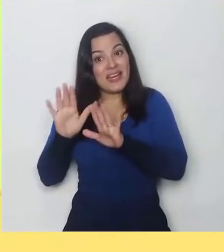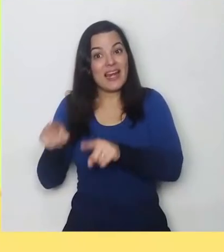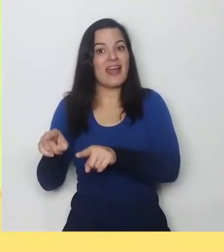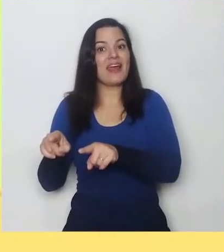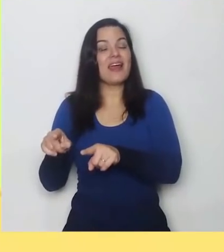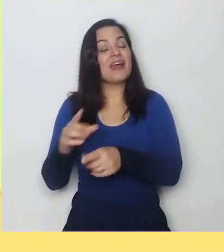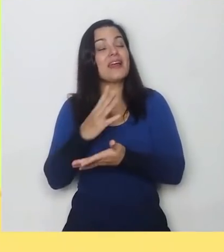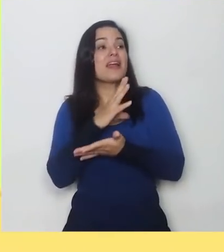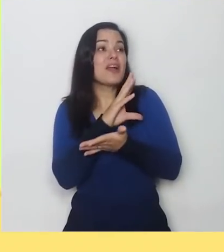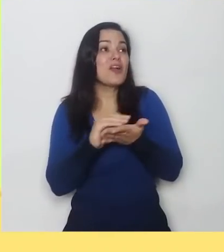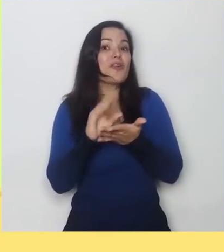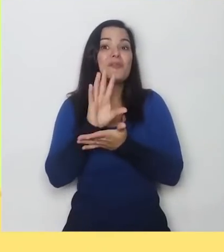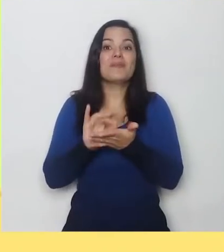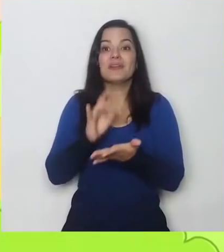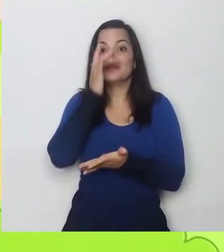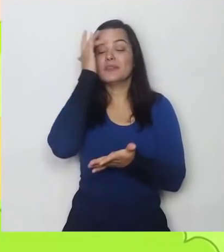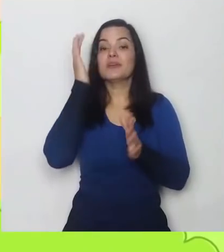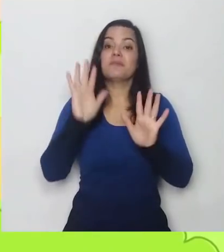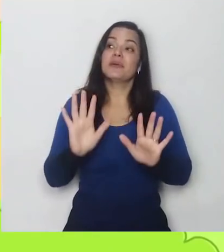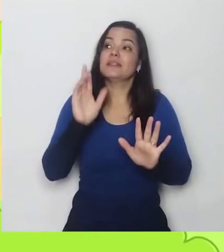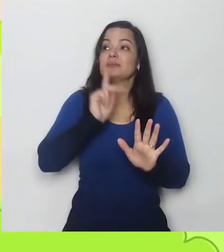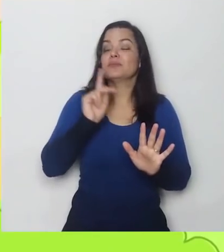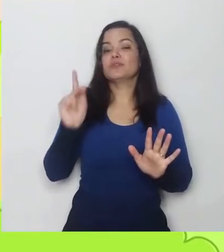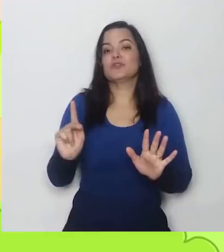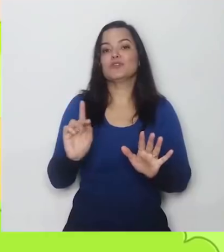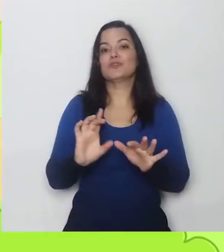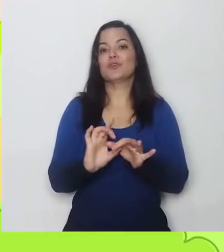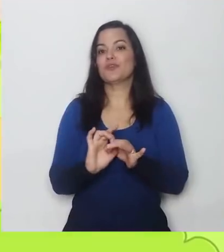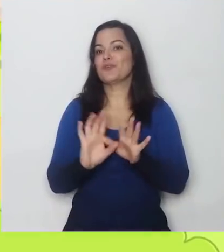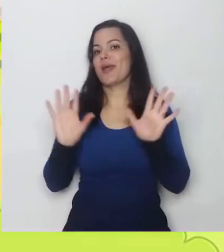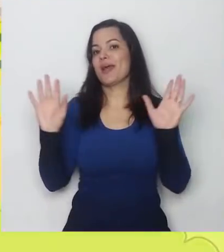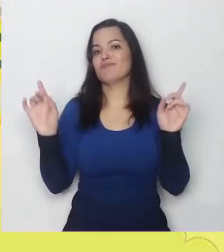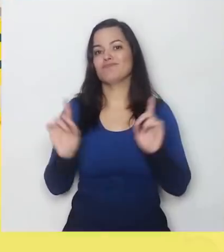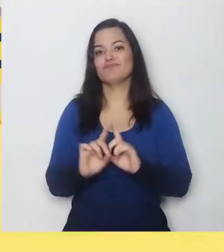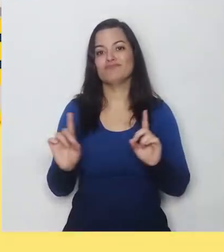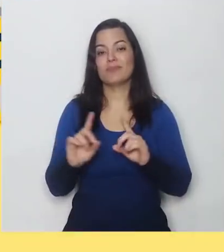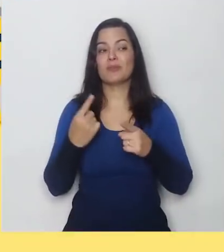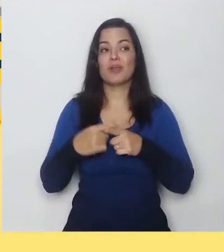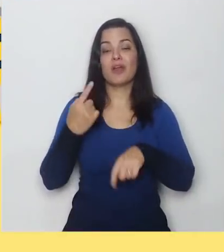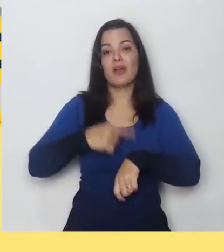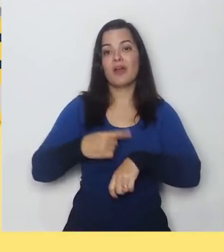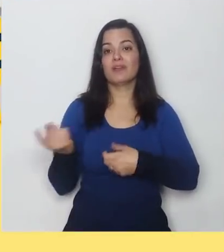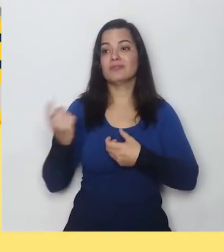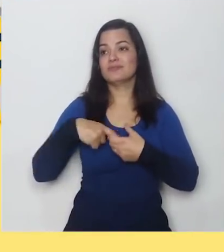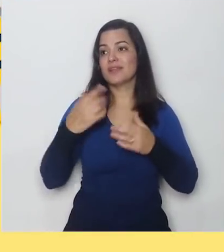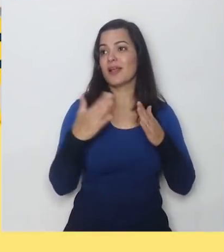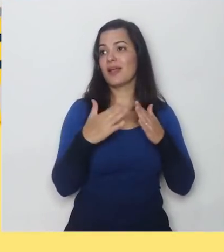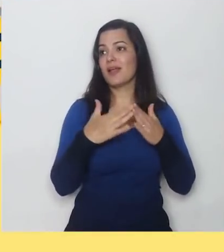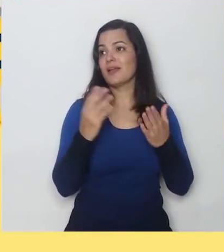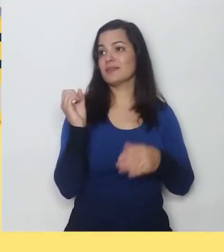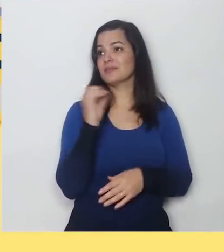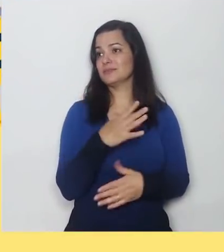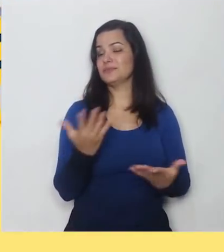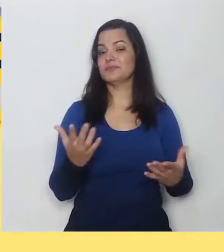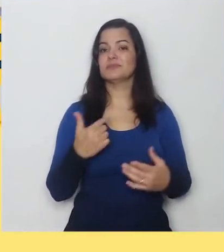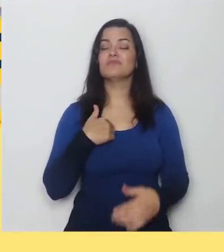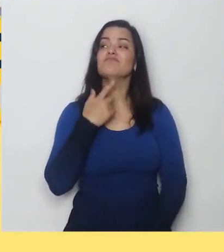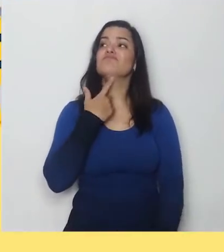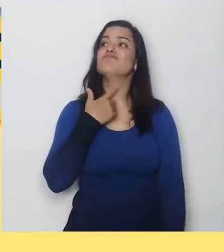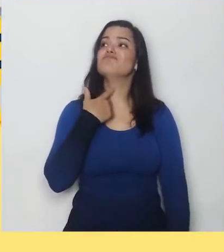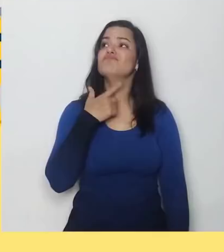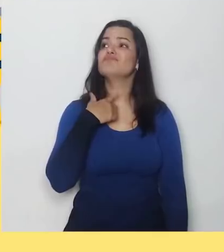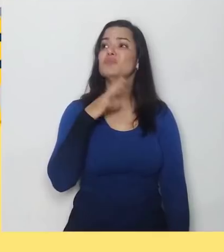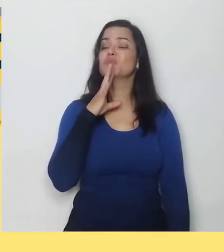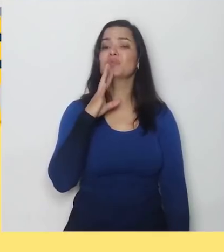não deixou, porque já estava na hora de ir embora. Eu queria tanto conhecer o Eco